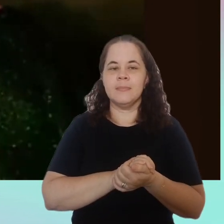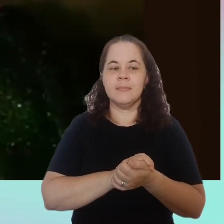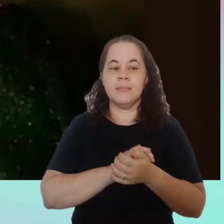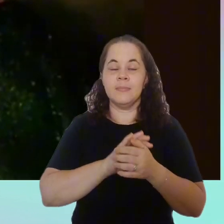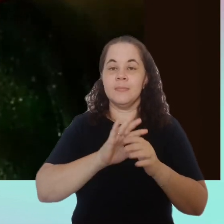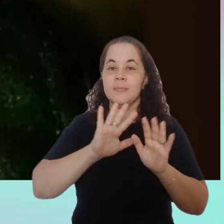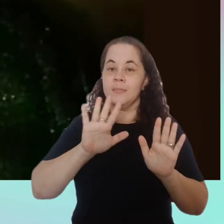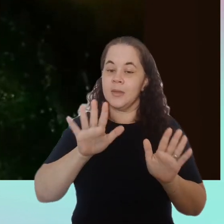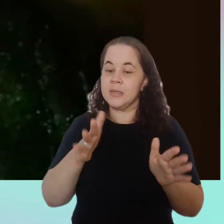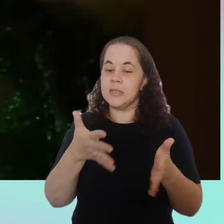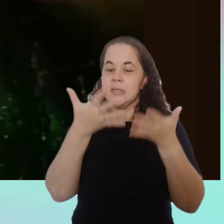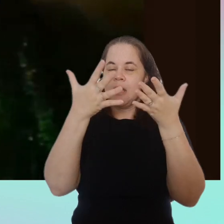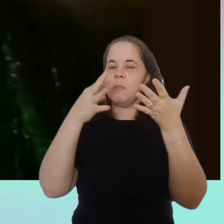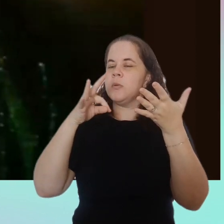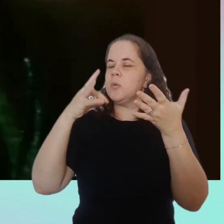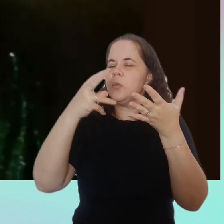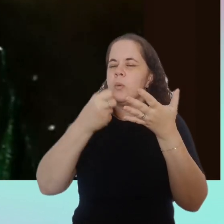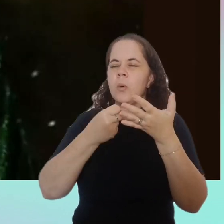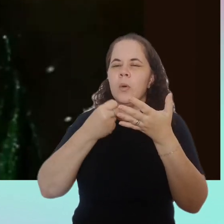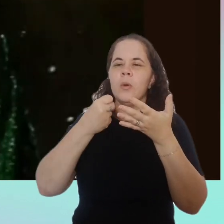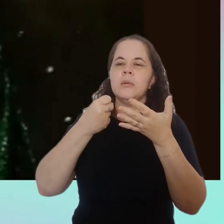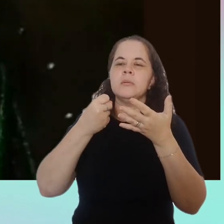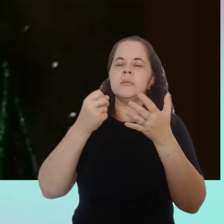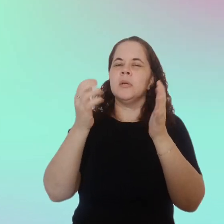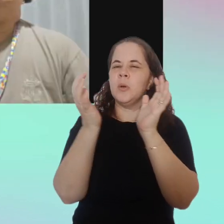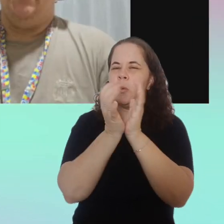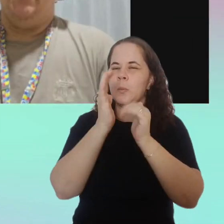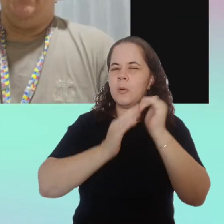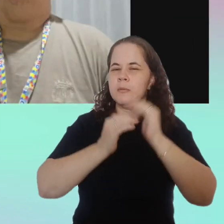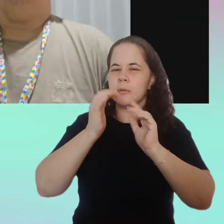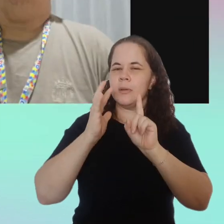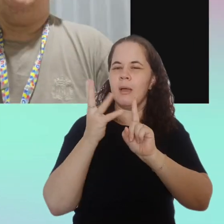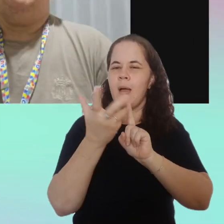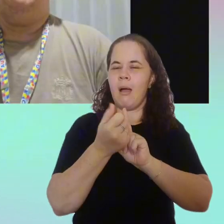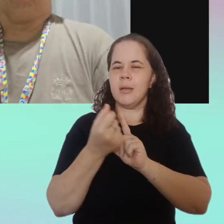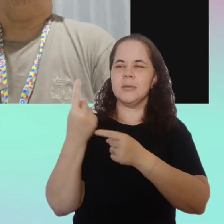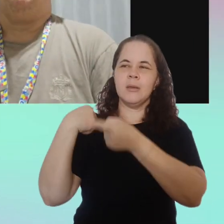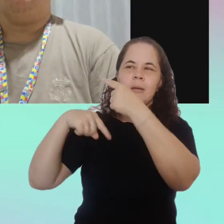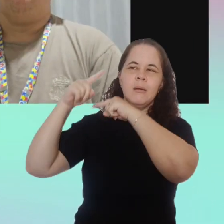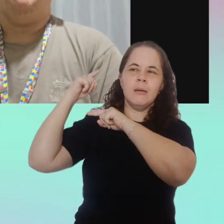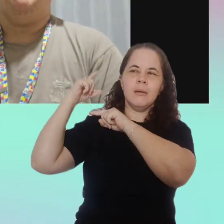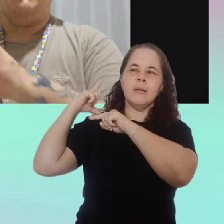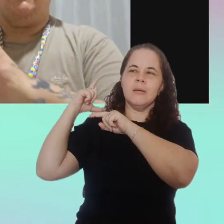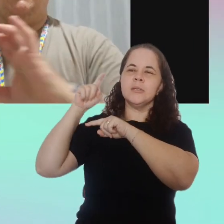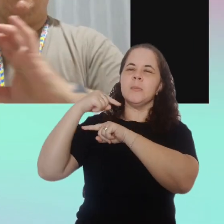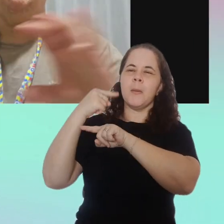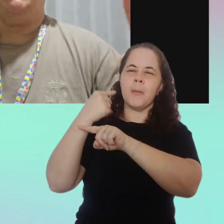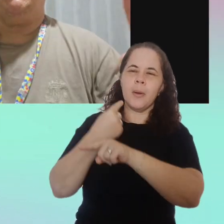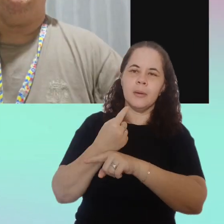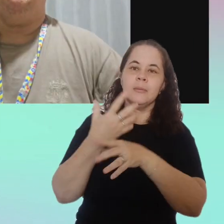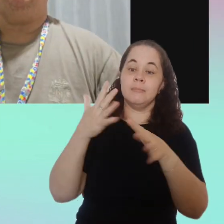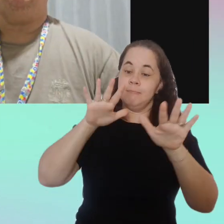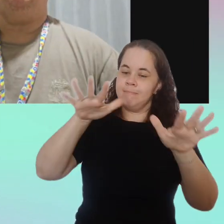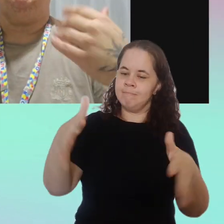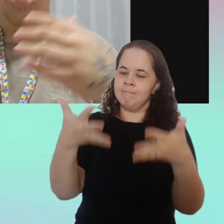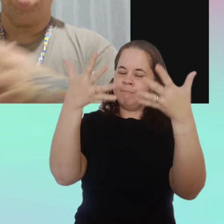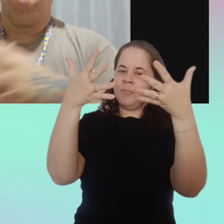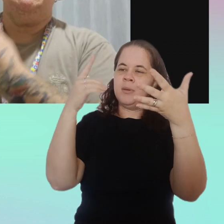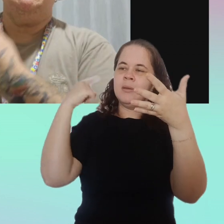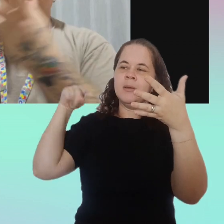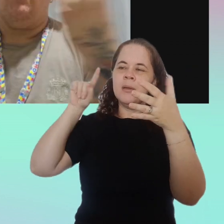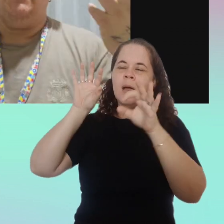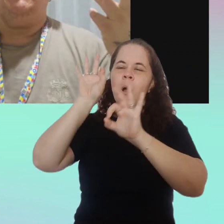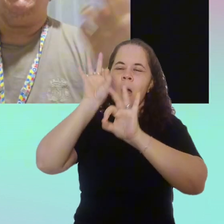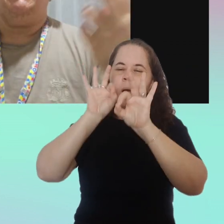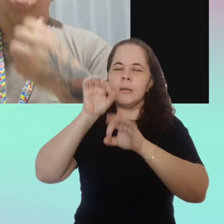Tom artistas que Maia, vieram antes de nós também, né? Tem esse caráter também. exatamente. Tem esse caráter de. Pavimentaram a estrada para a gente,